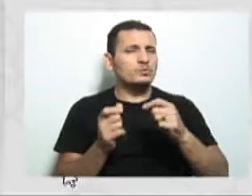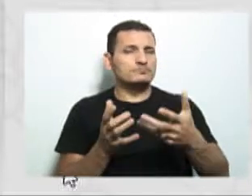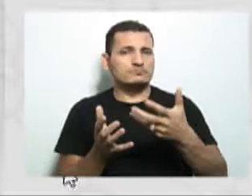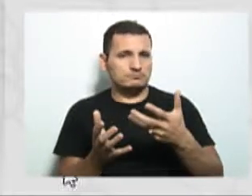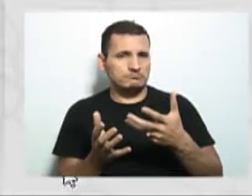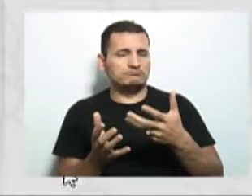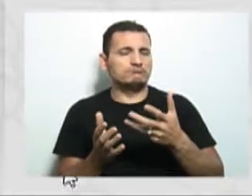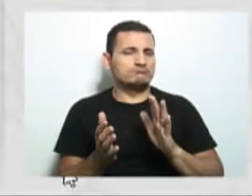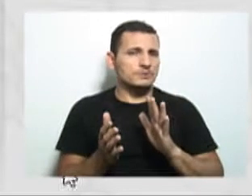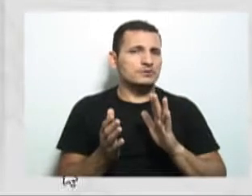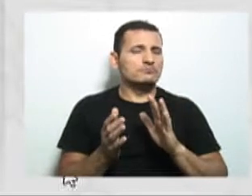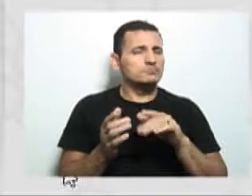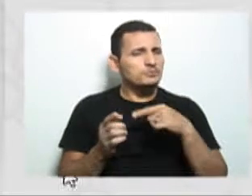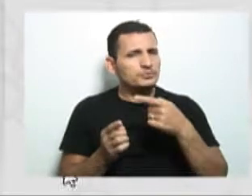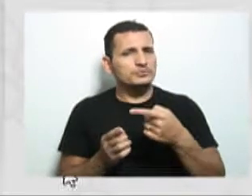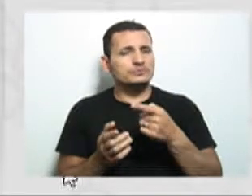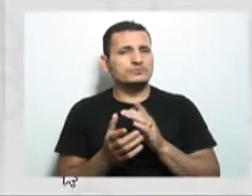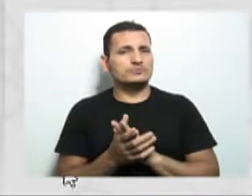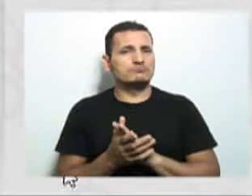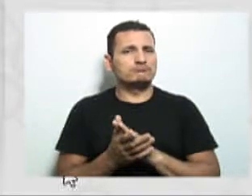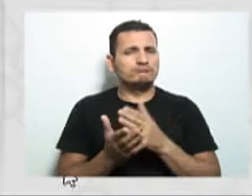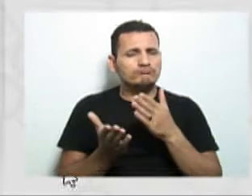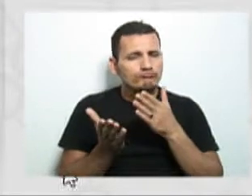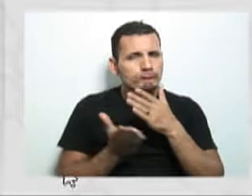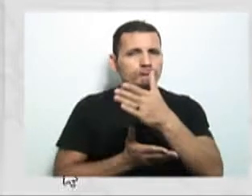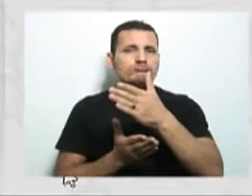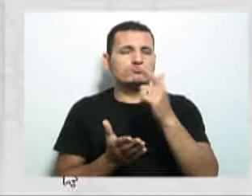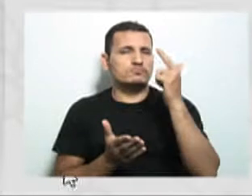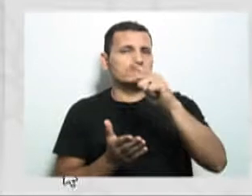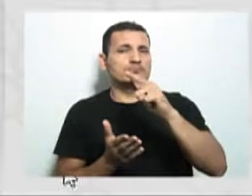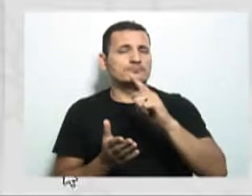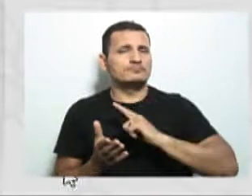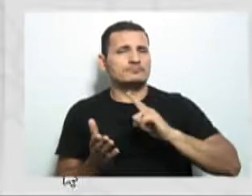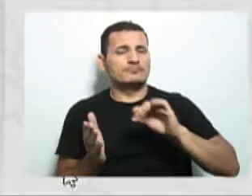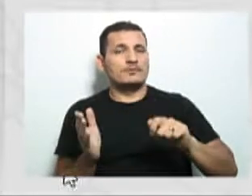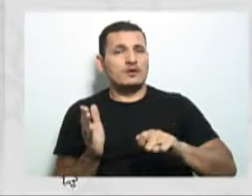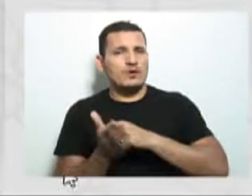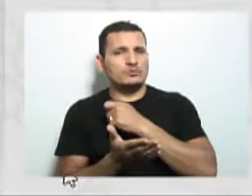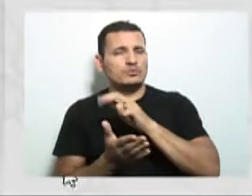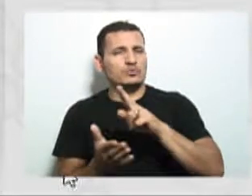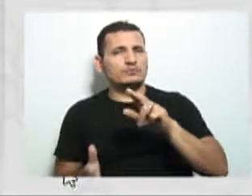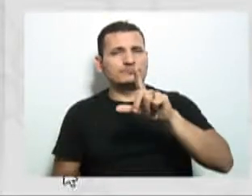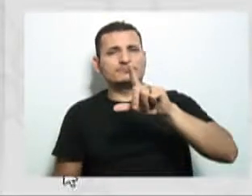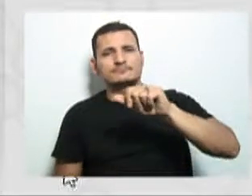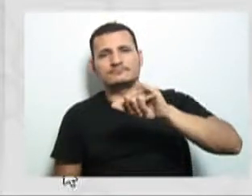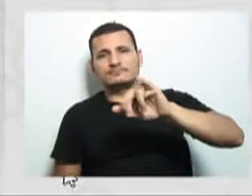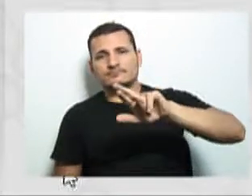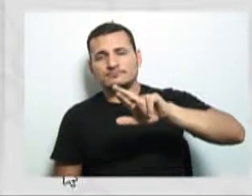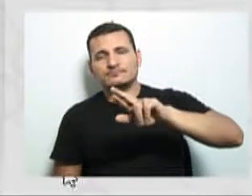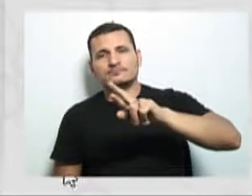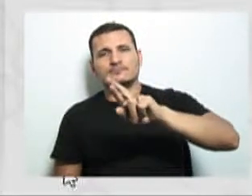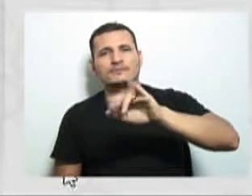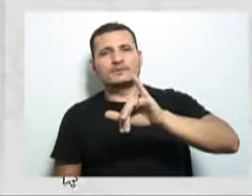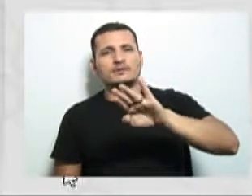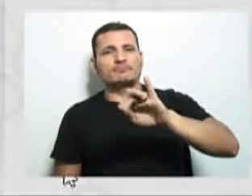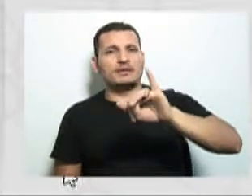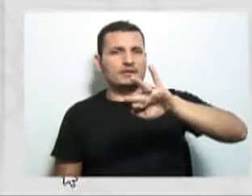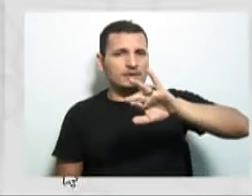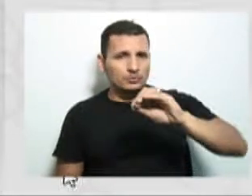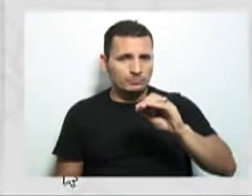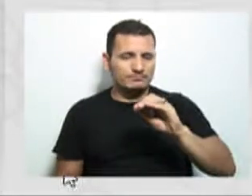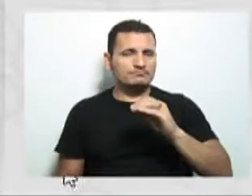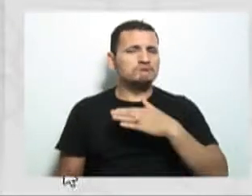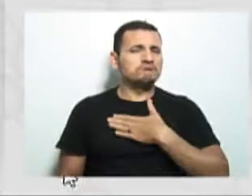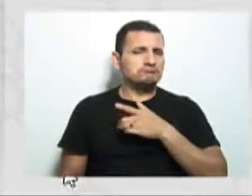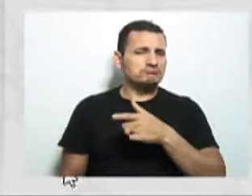cima disso, não correr atrás disso. Tem um autor chamado Laí Ribeiro. Gosto do Laí Ribeiro. Né?